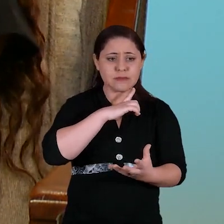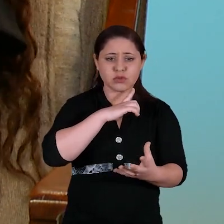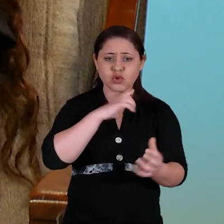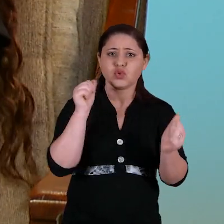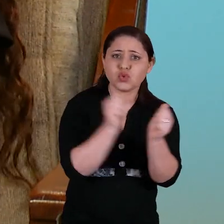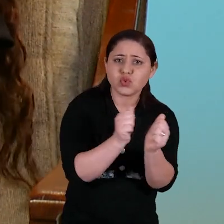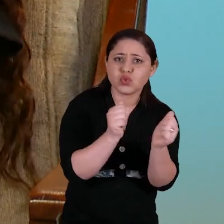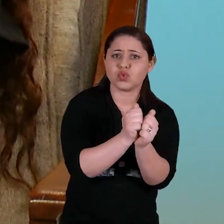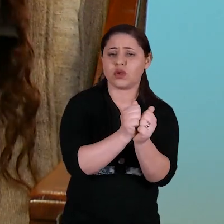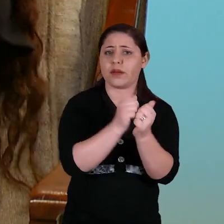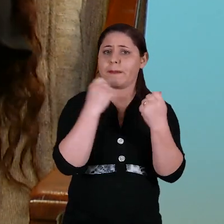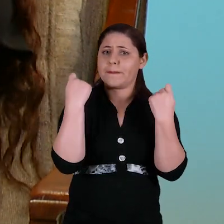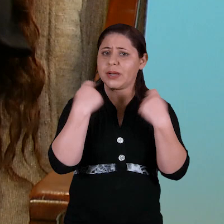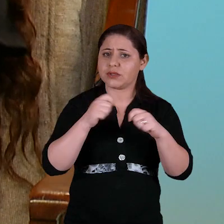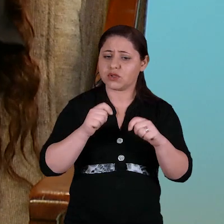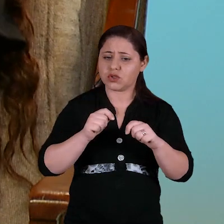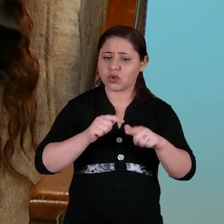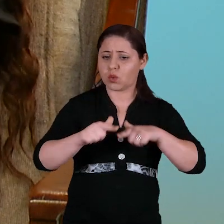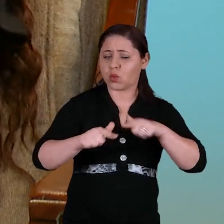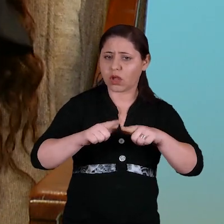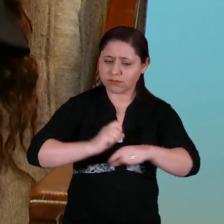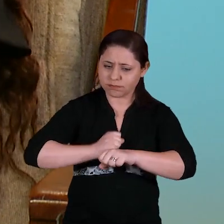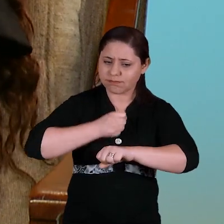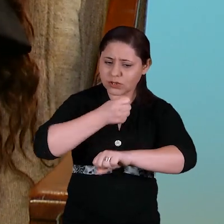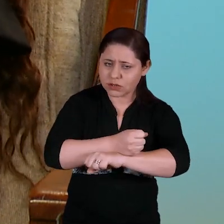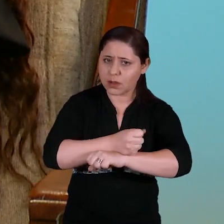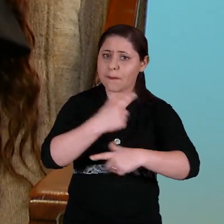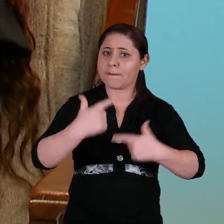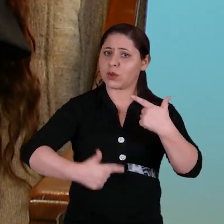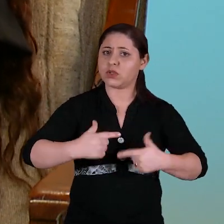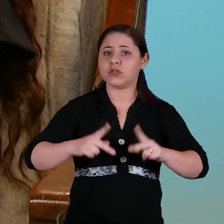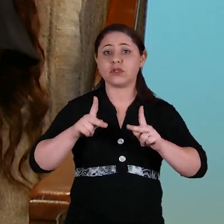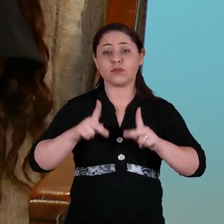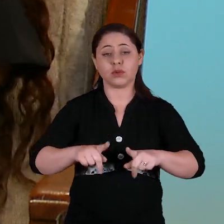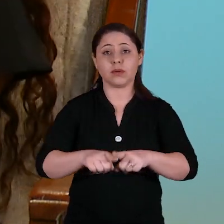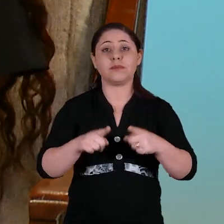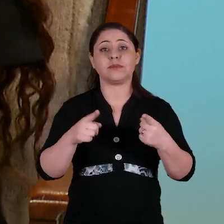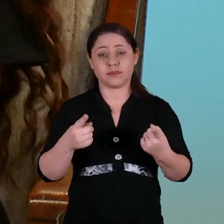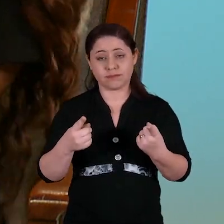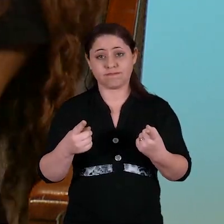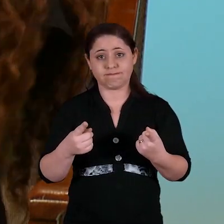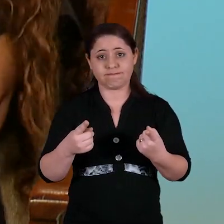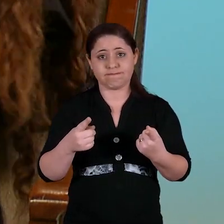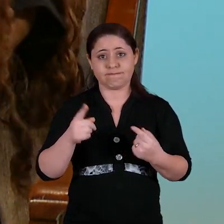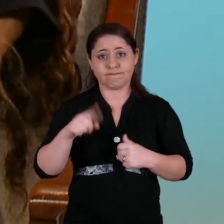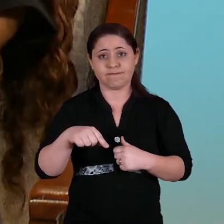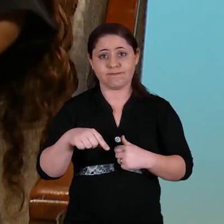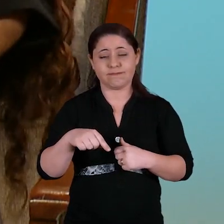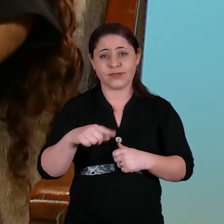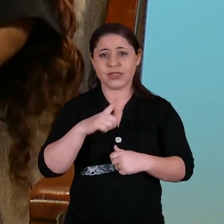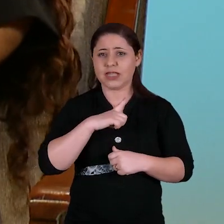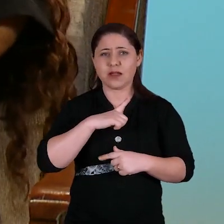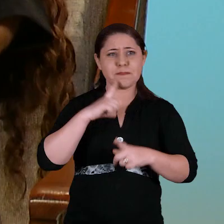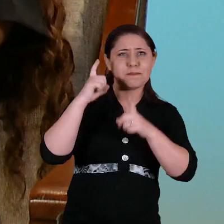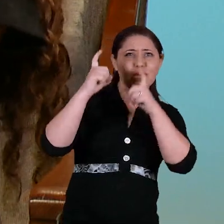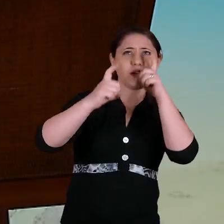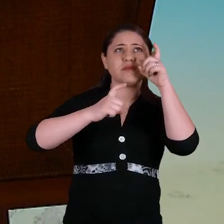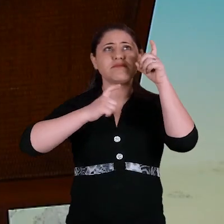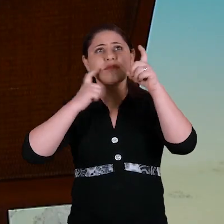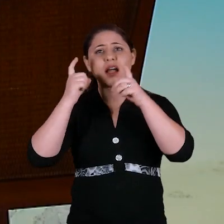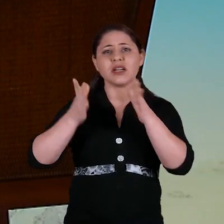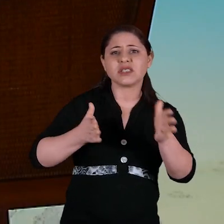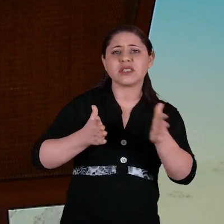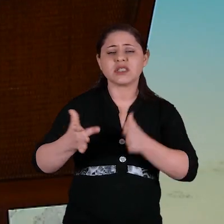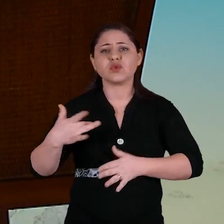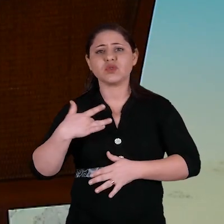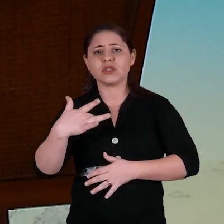envolvido e tem que lutar junto com a pessoa pelas suas políticas públicas, mas... a gente está tão preocupado com o acesso